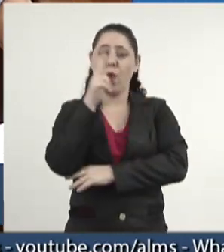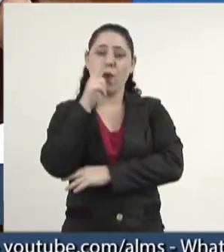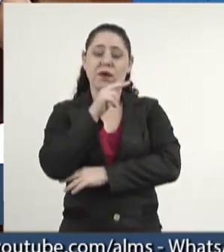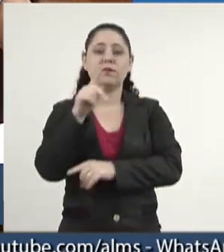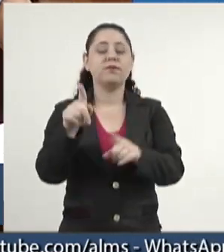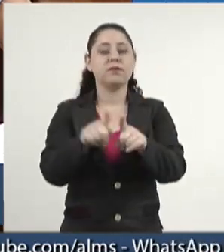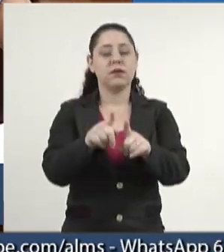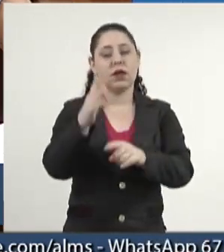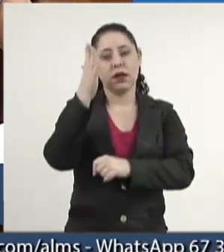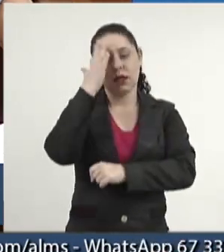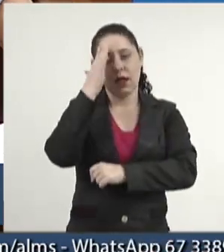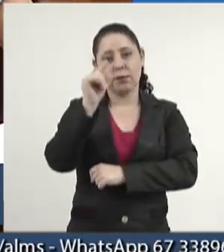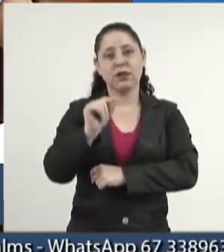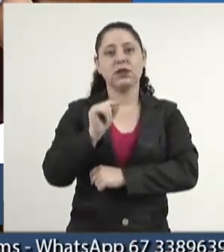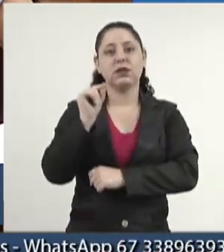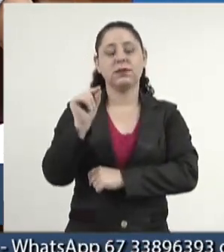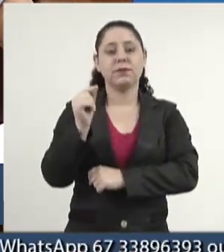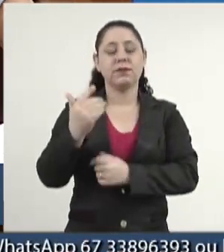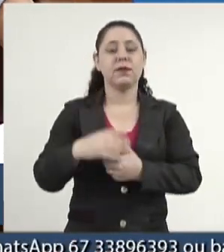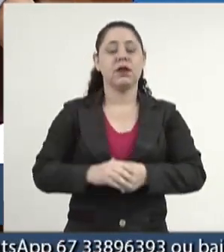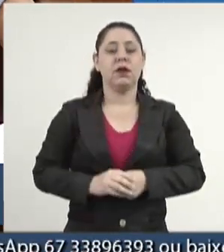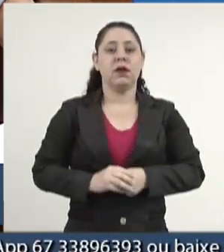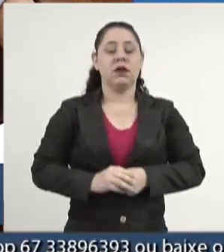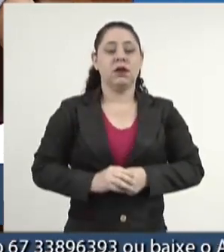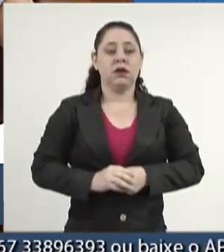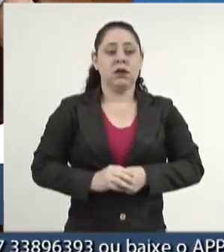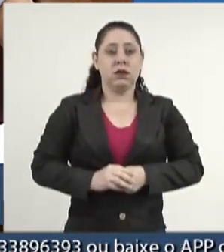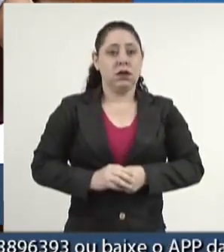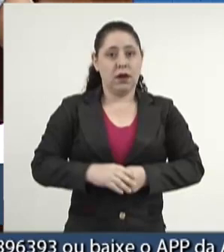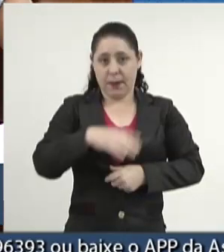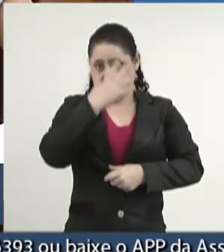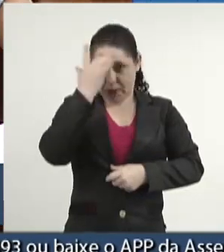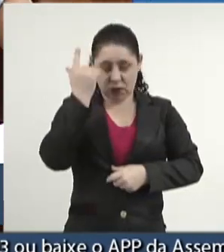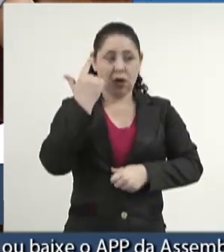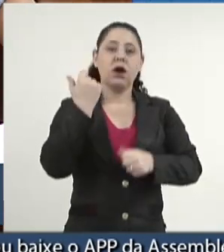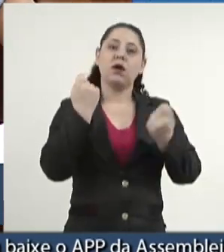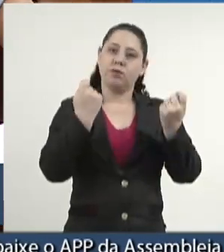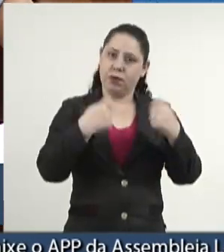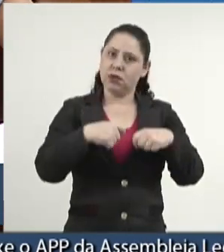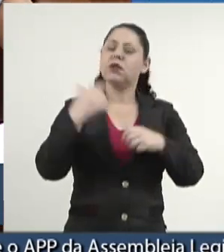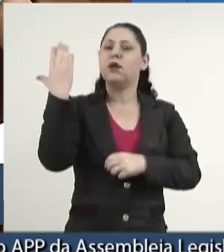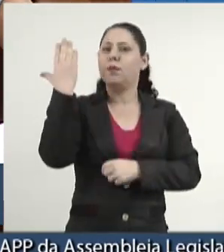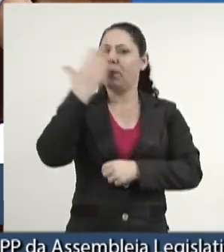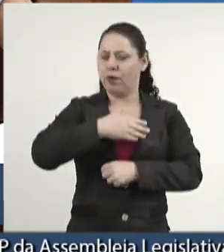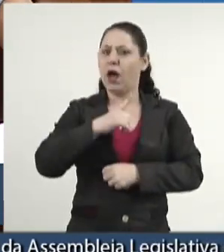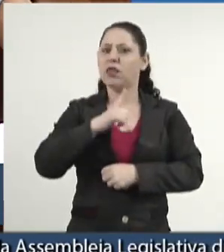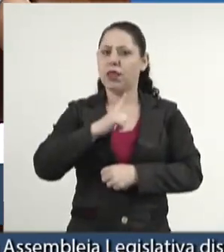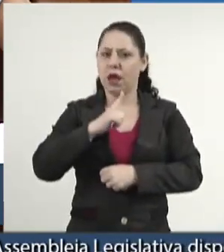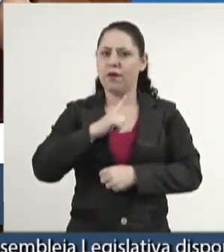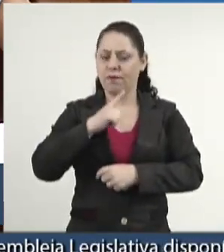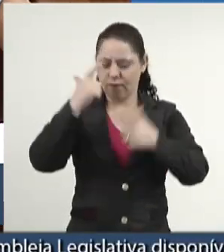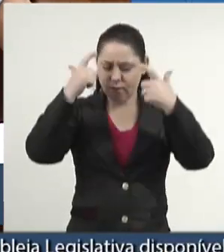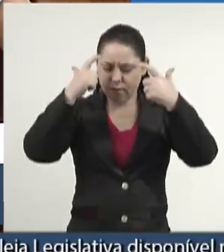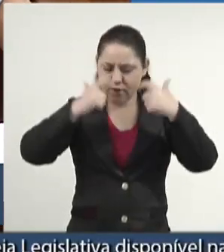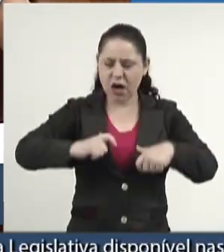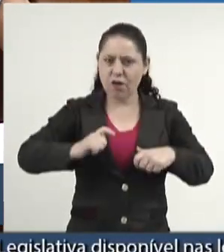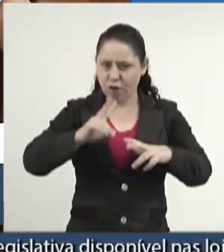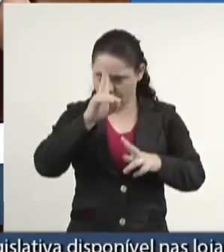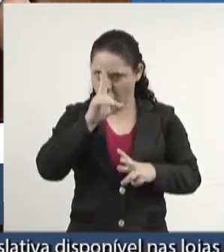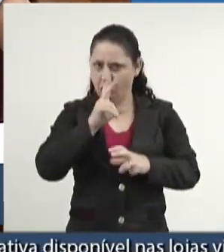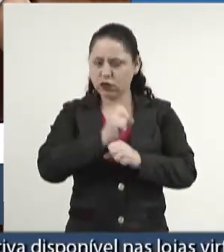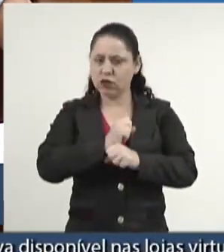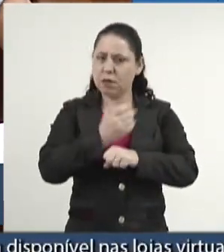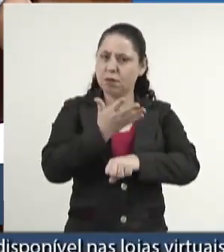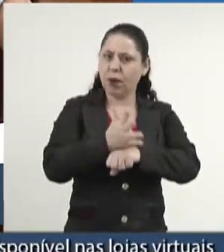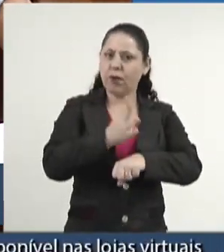Nós sabemos que o candidato precisa comprovar que tem condições físicas, né, para